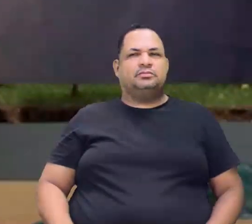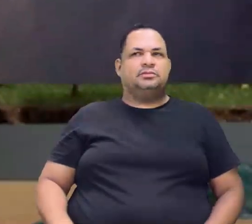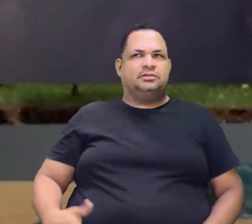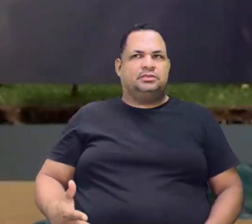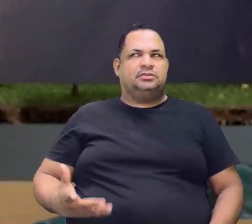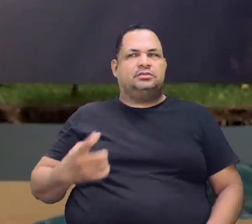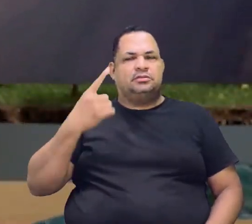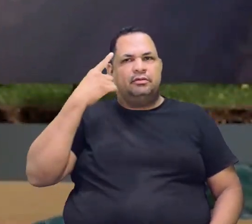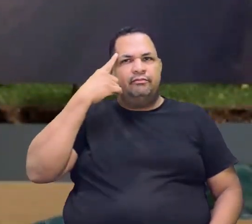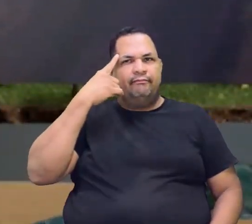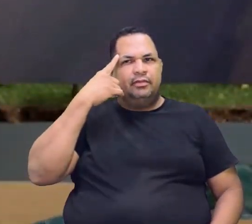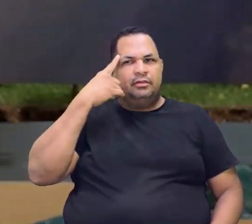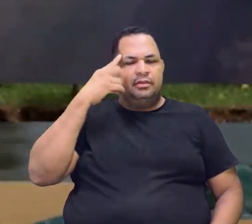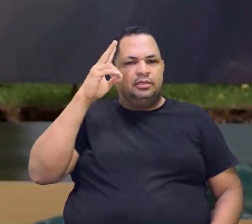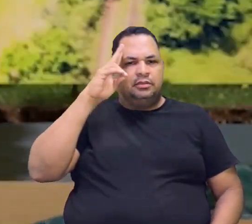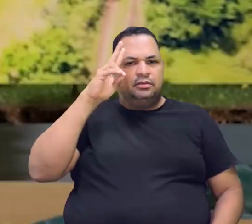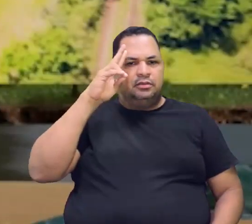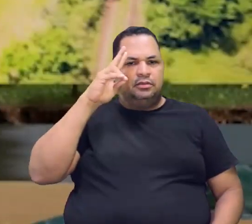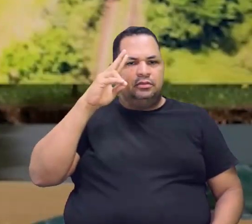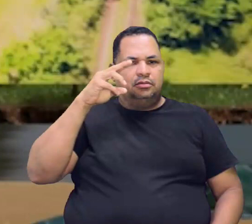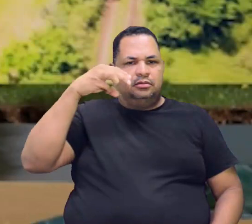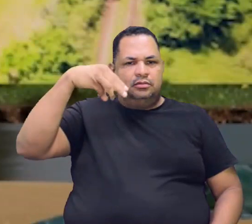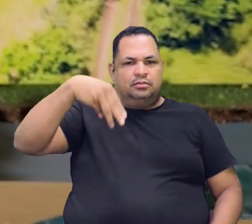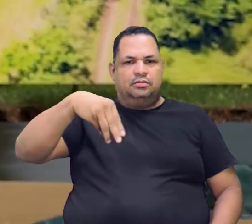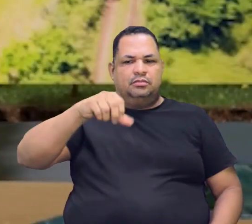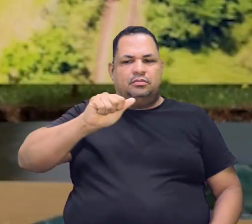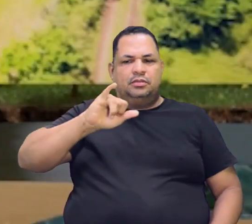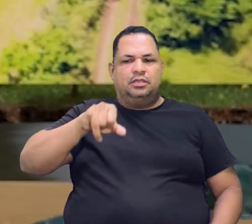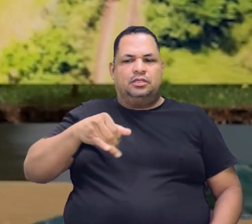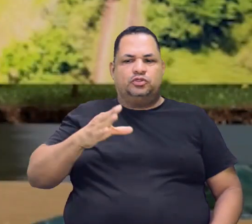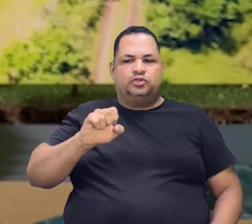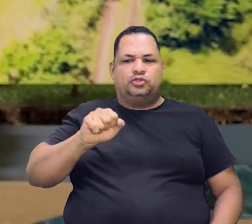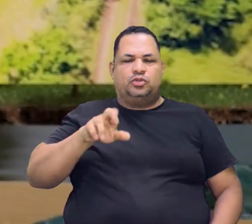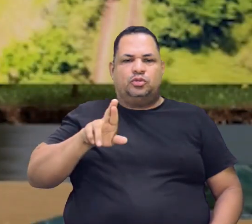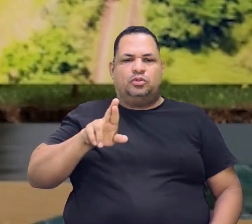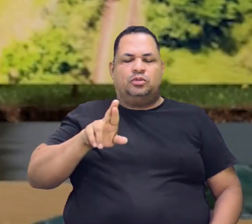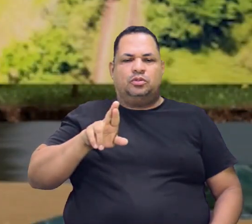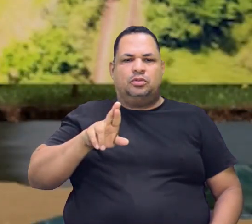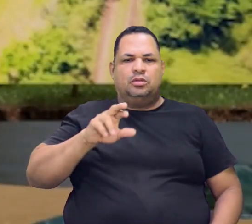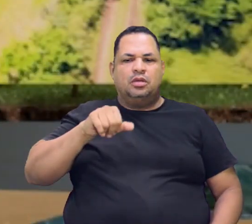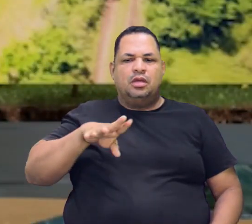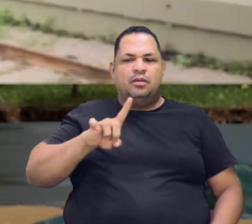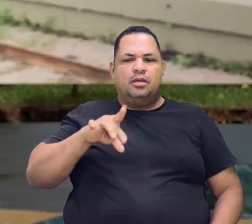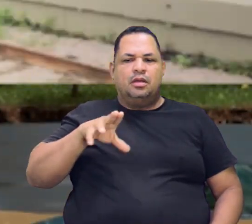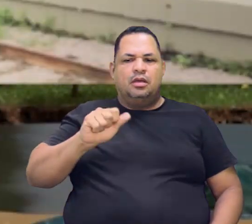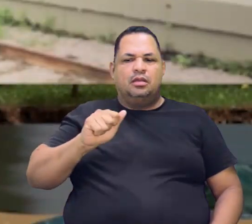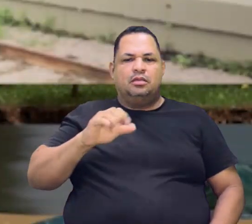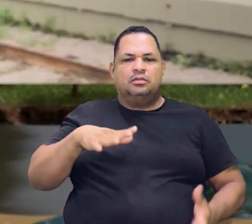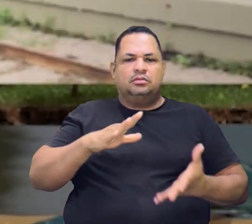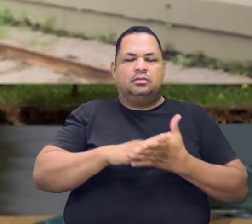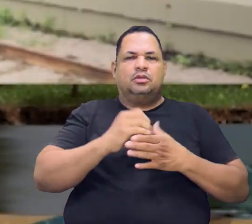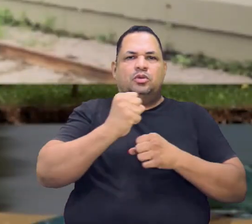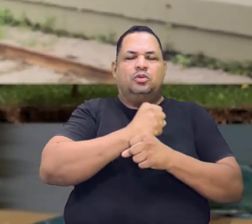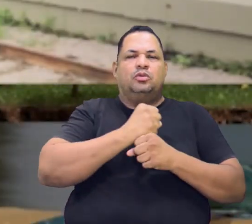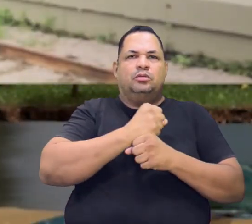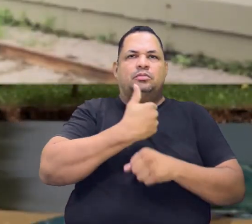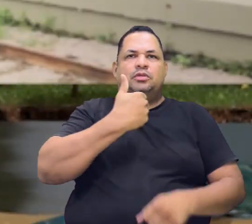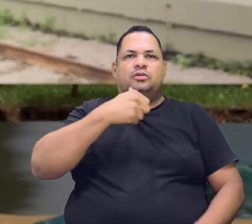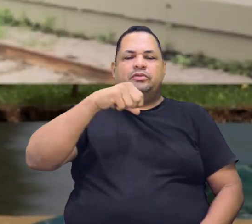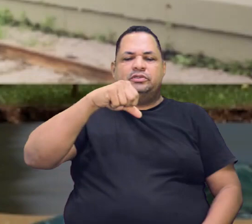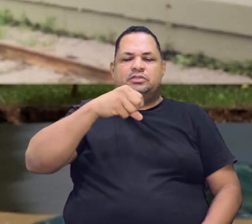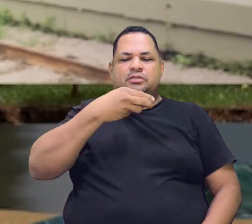a memória, o Major Amarante vai morrer entre os anos de 1932